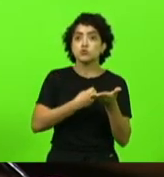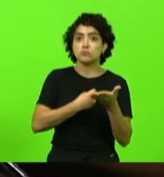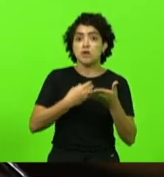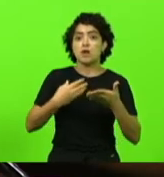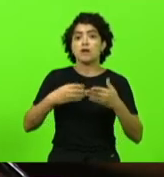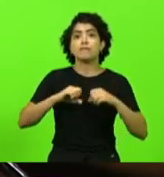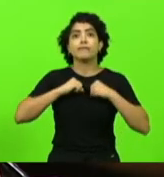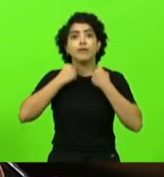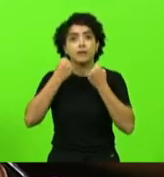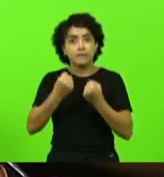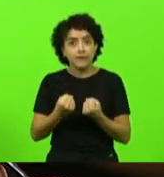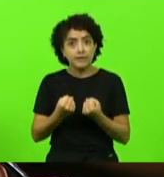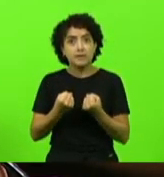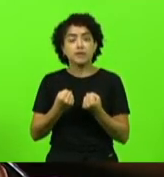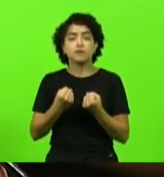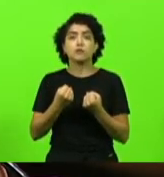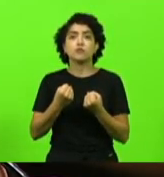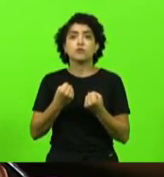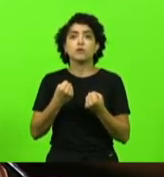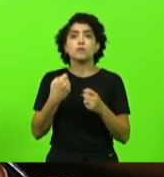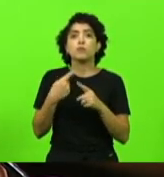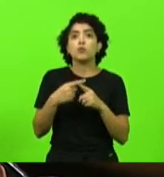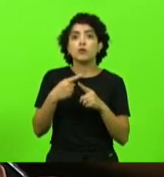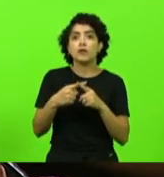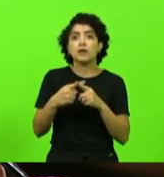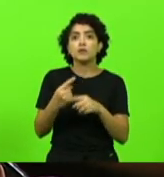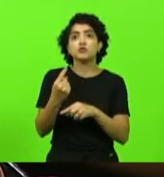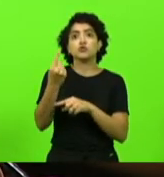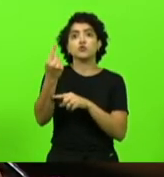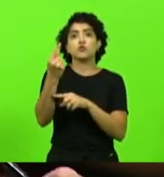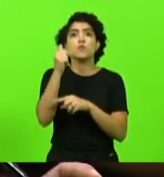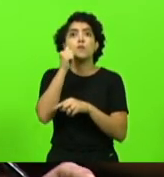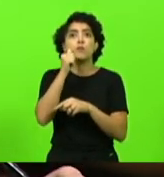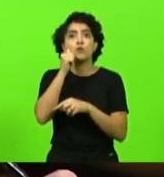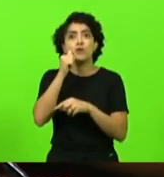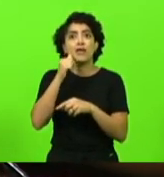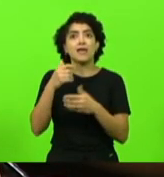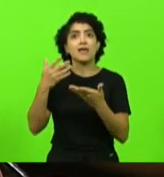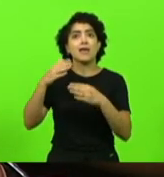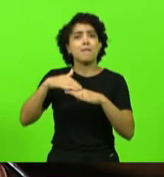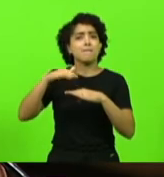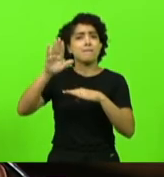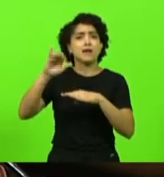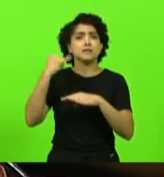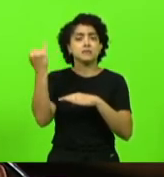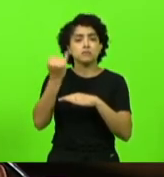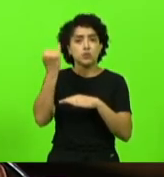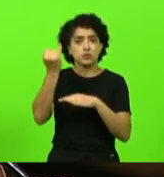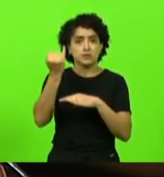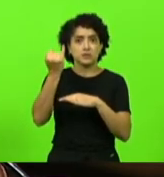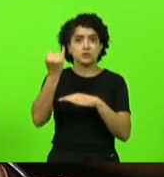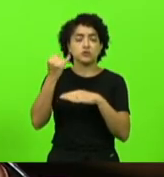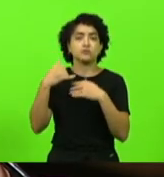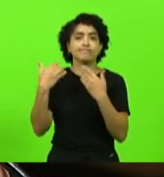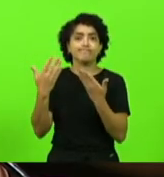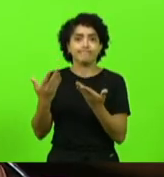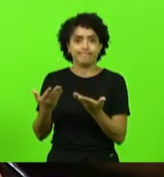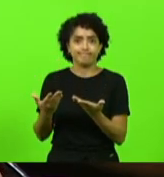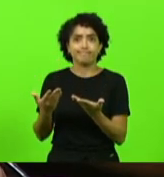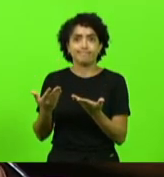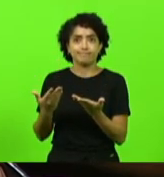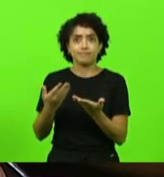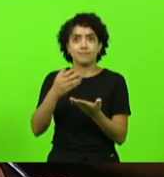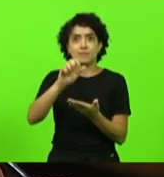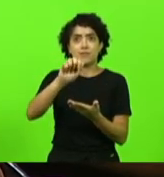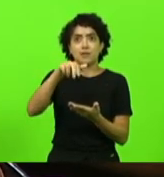liberdade, é por conta de uma mulher que talvez para mim é a mais importante de todas. Senhora